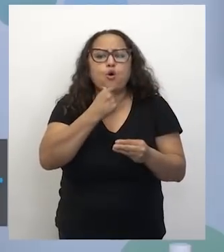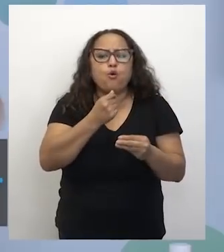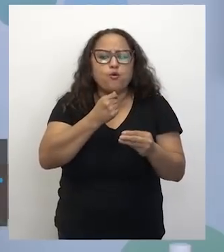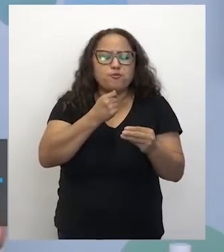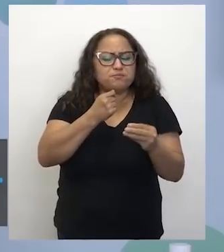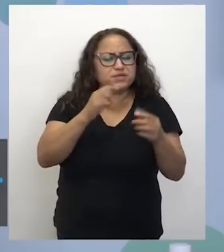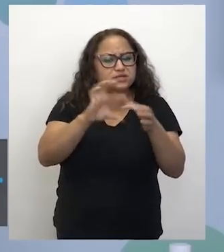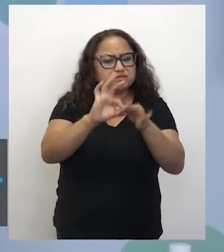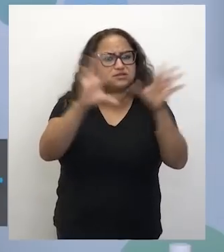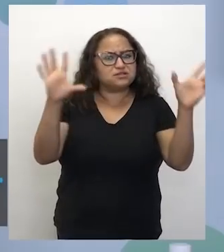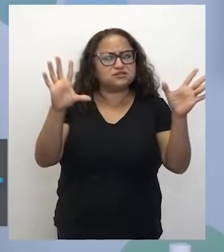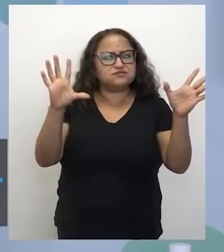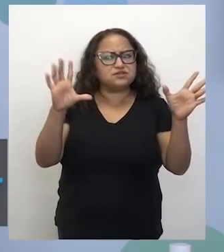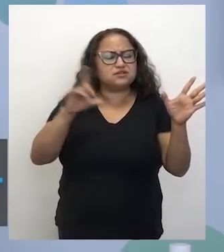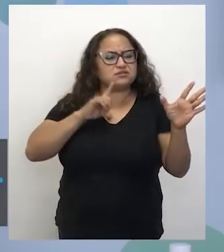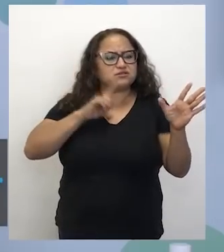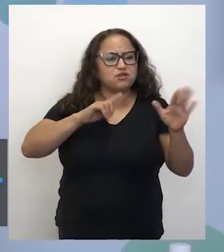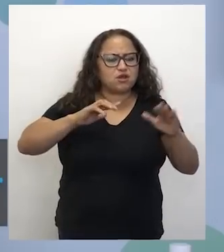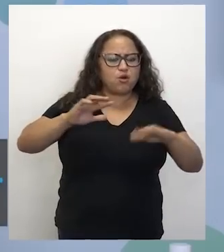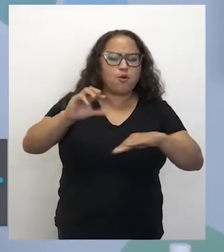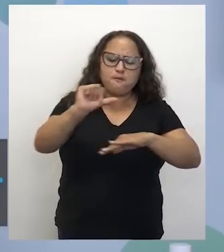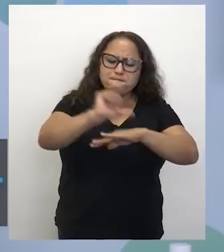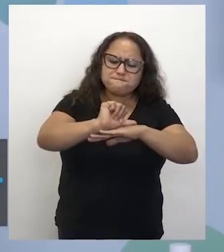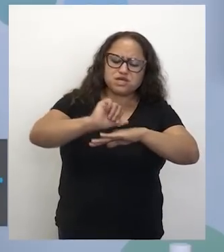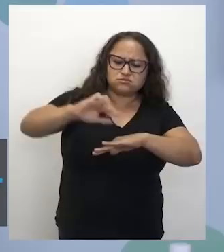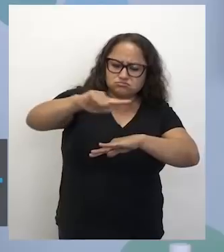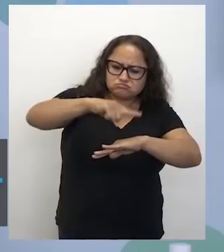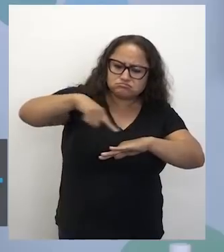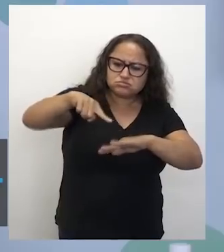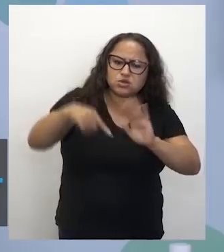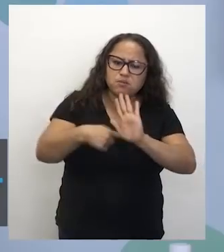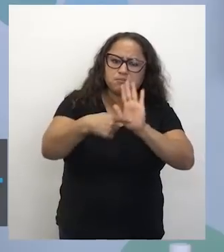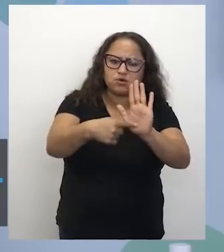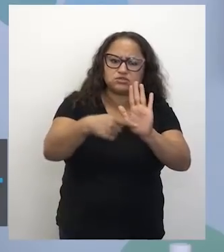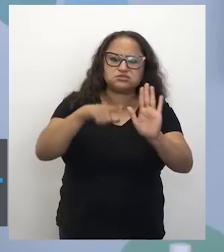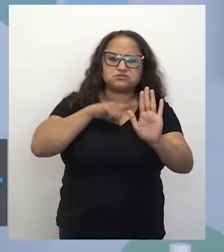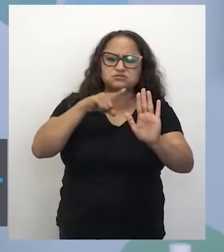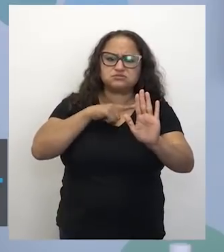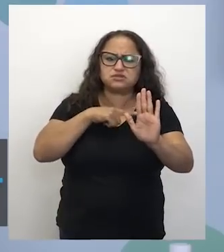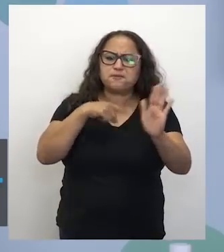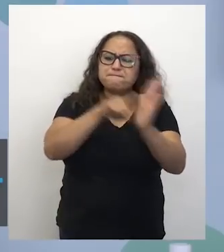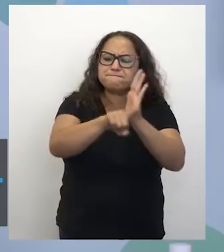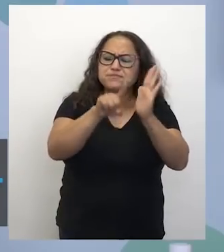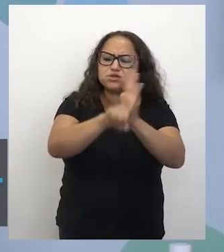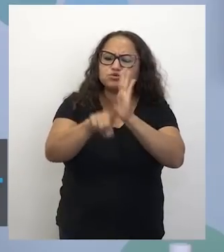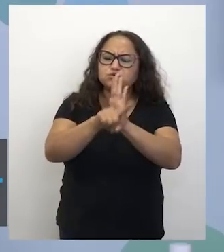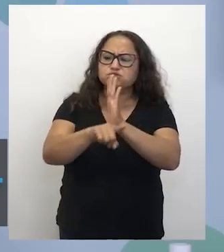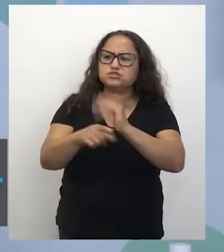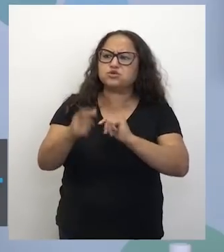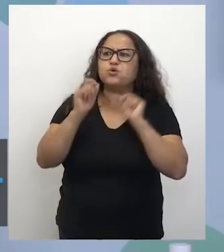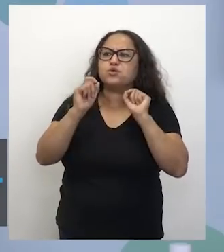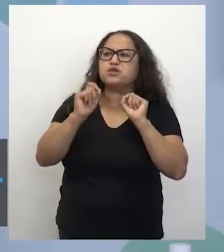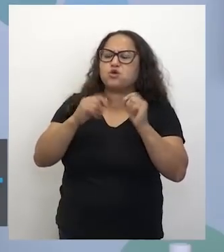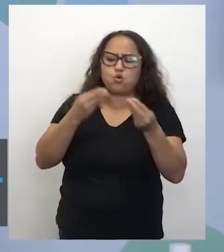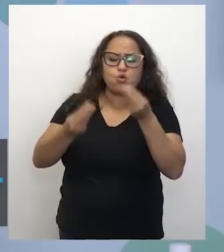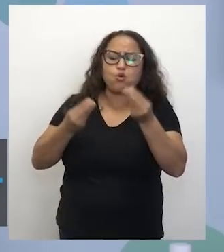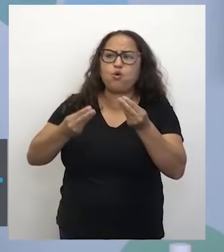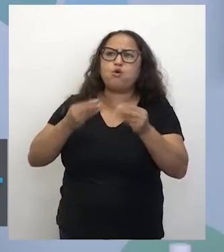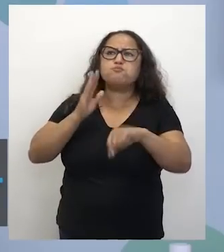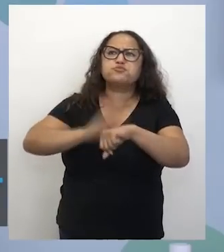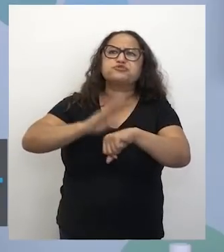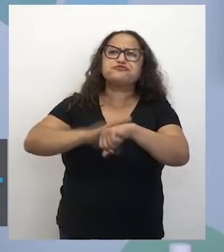meio condiciona? Então, percebam que são questões morais que envolvem as minhas decisões. Vocês devem estar